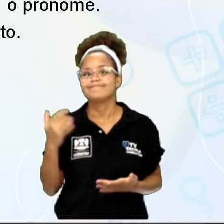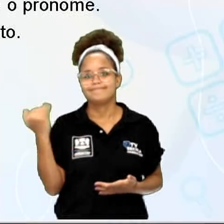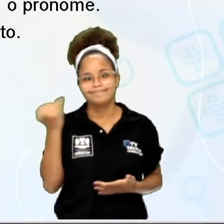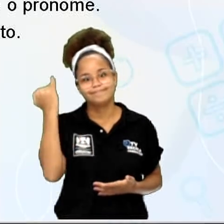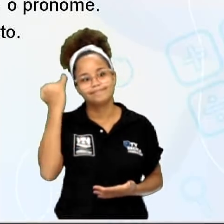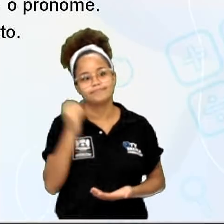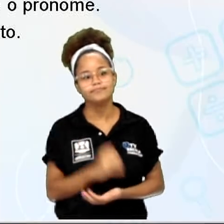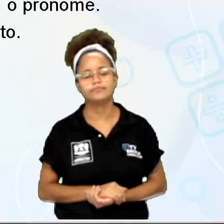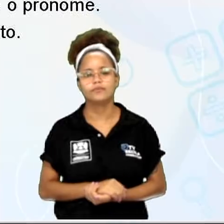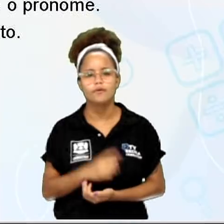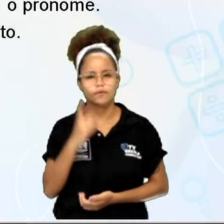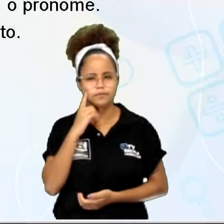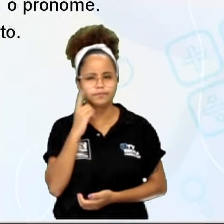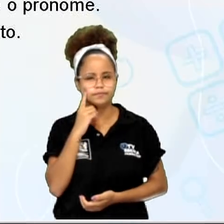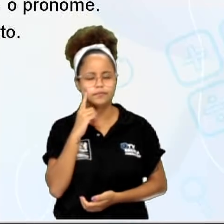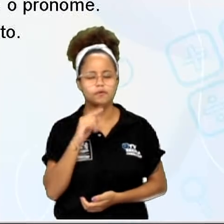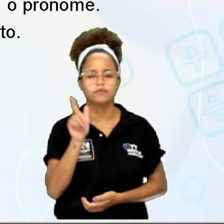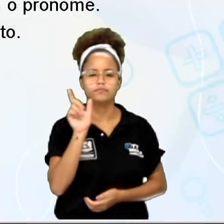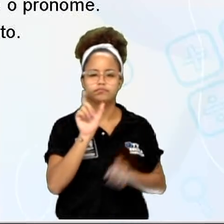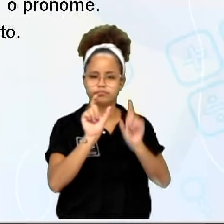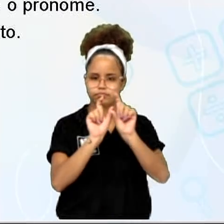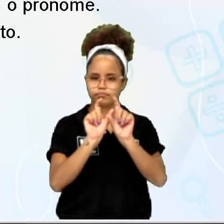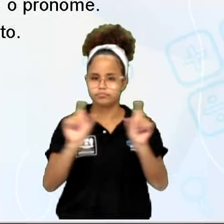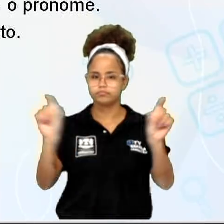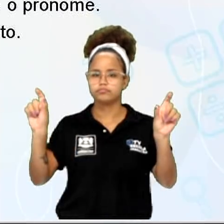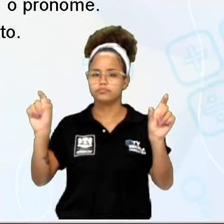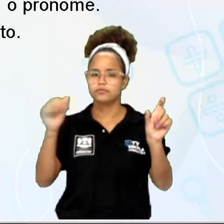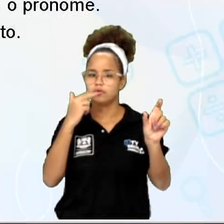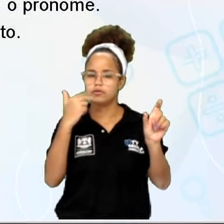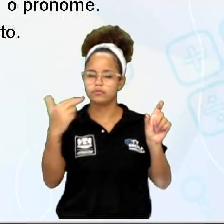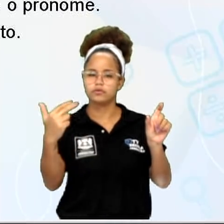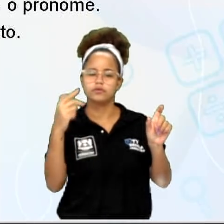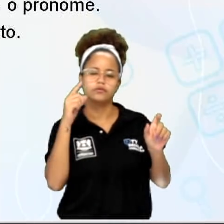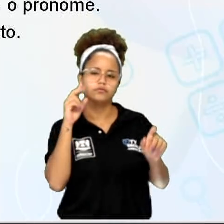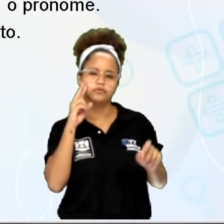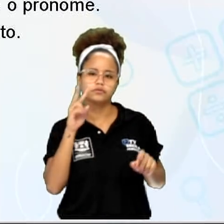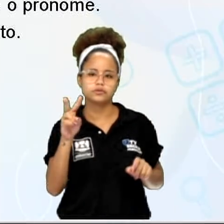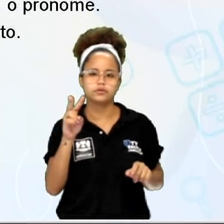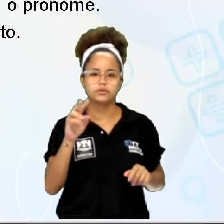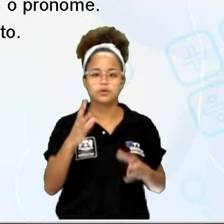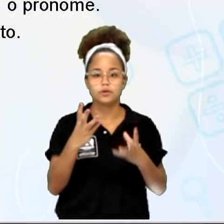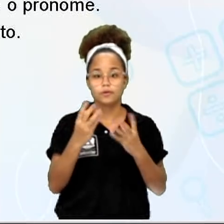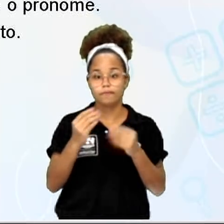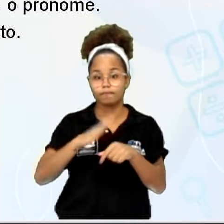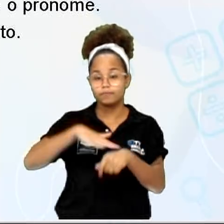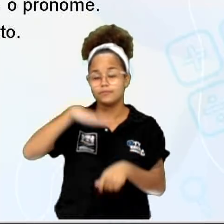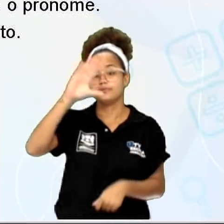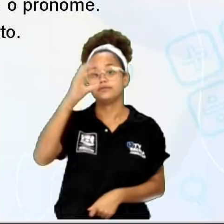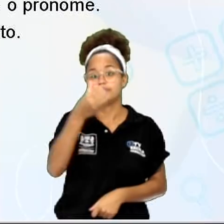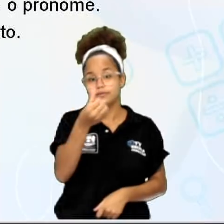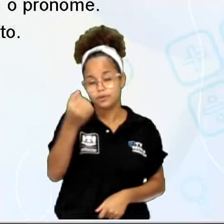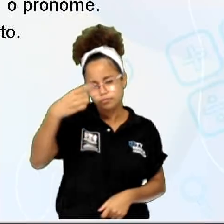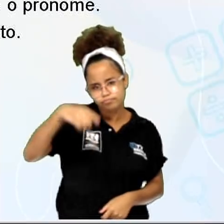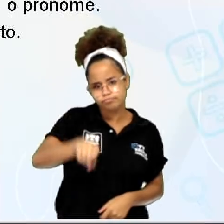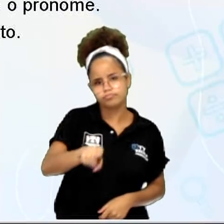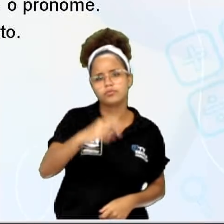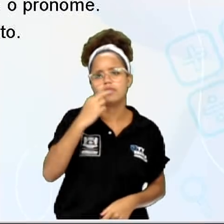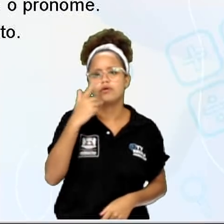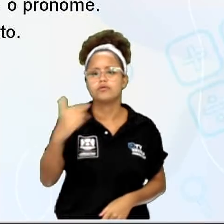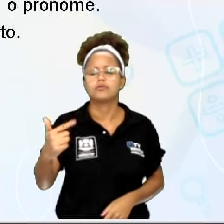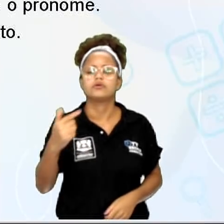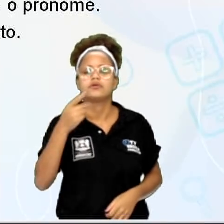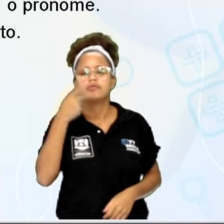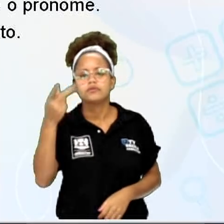Olha só, na frase, linguistas preveem que metade das mais de 6.000 línguas faladas no mundo